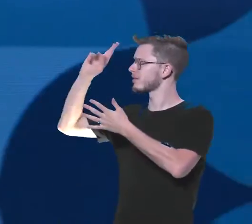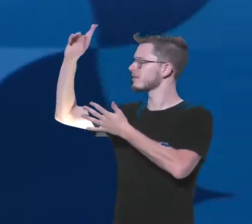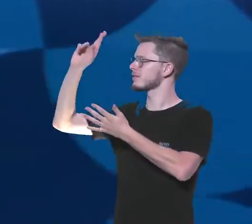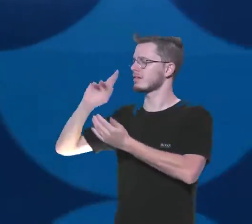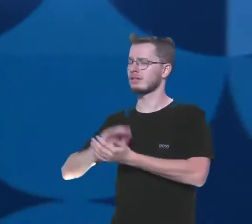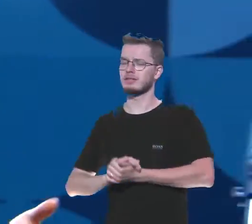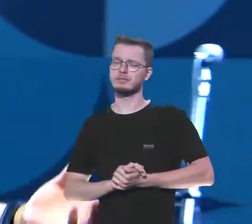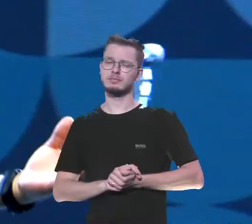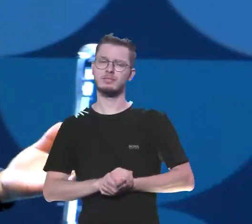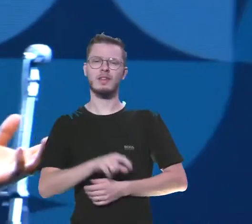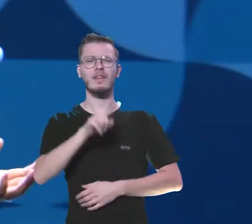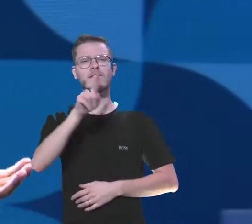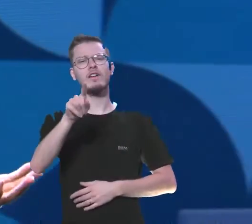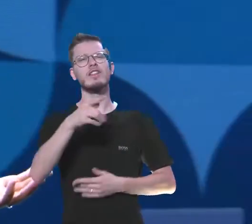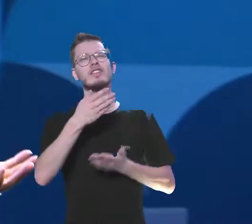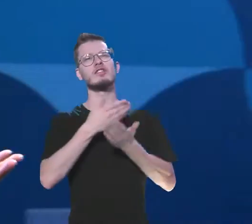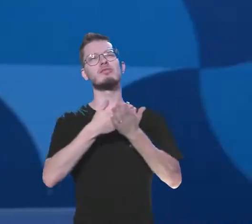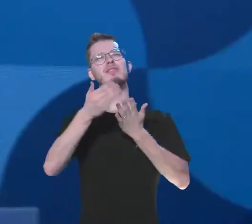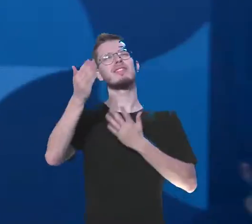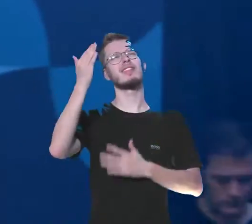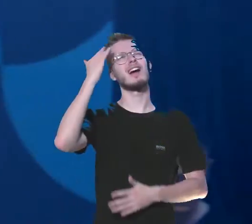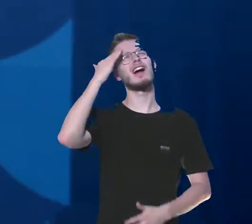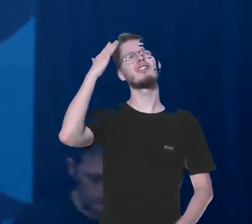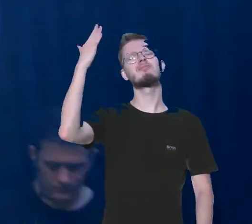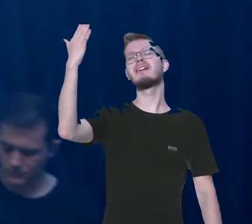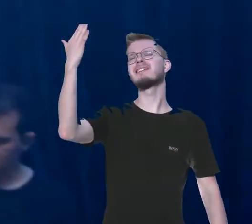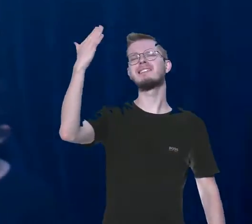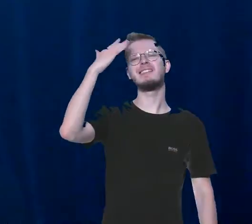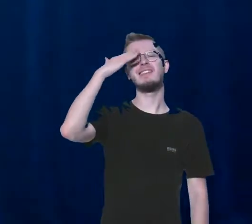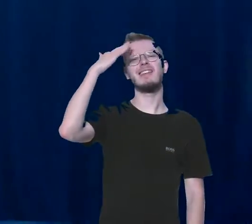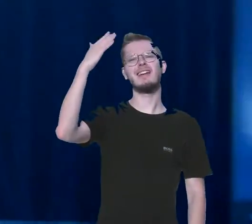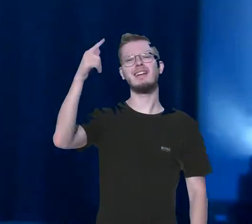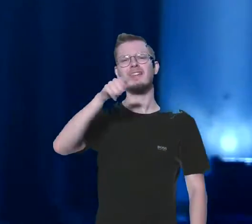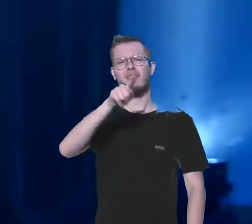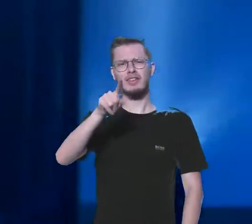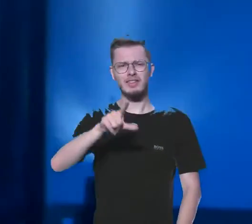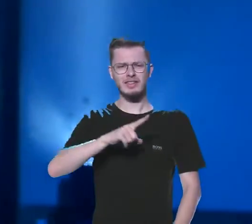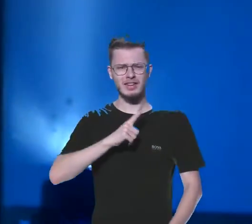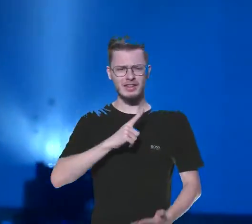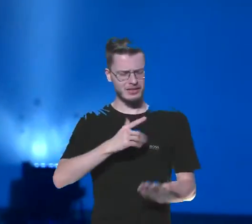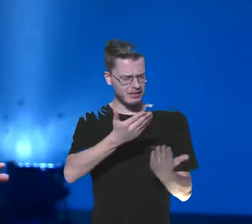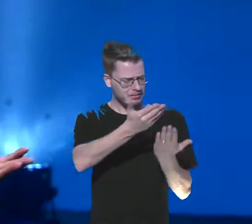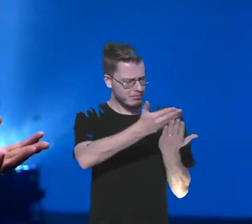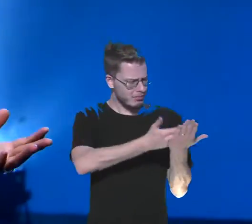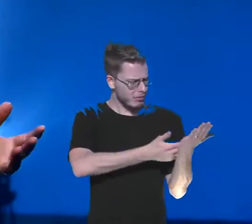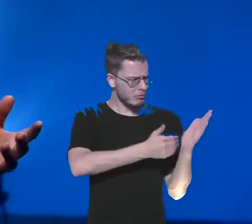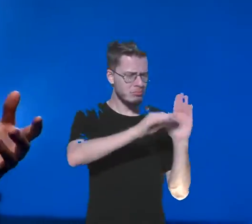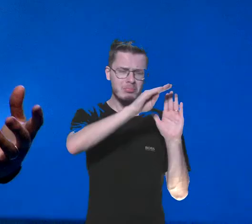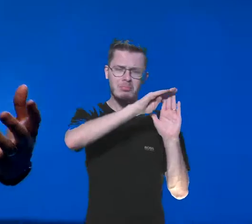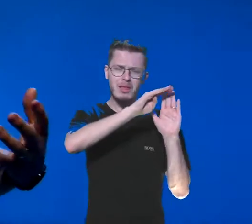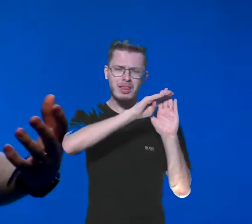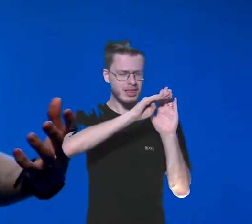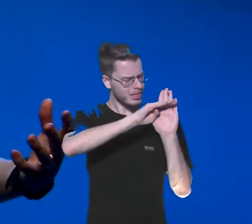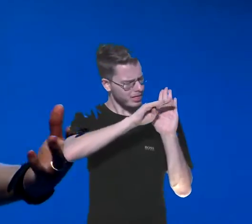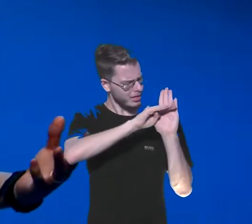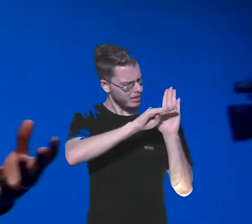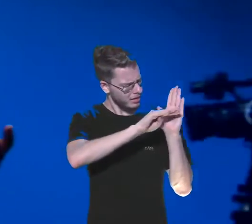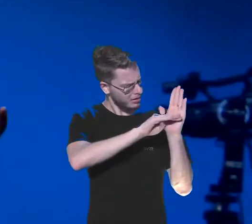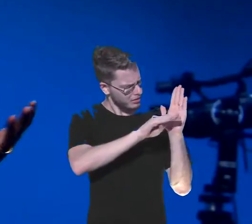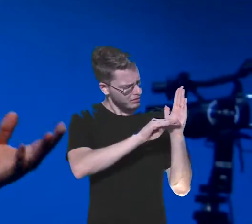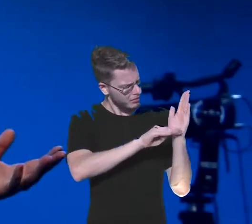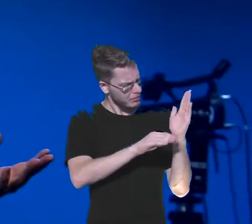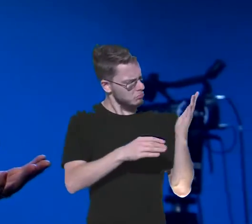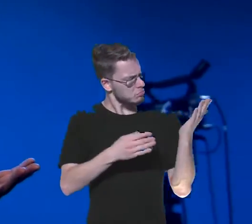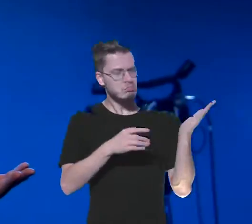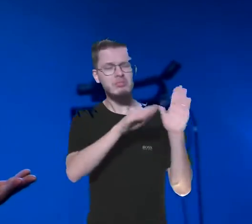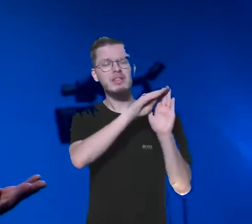Eu queria que você imaginasse que você tem aí na sua mão uma lista. E essa lista é a lista dos sentimentos